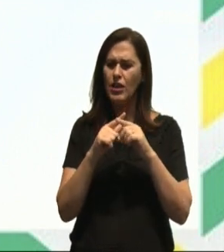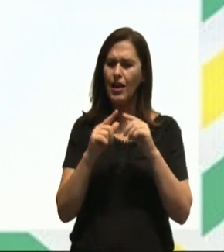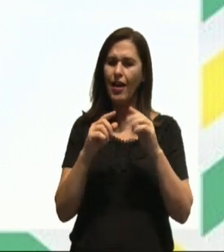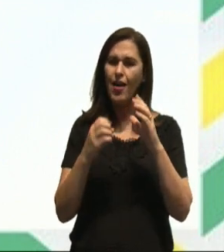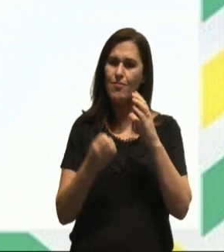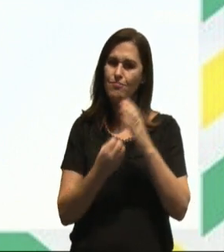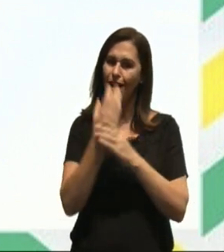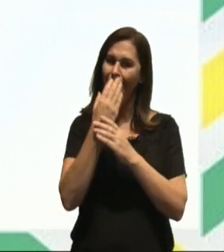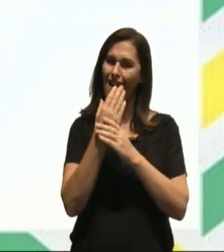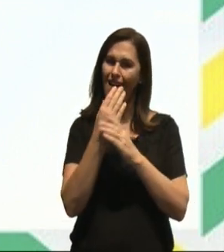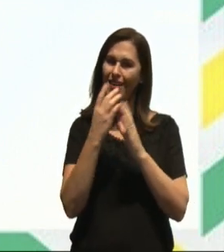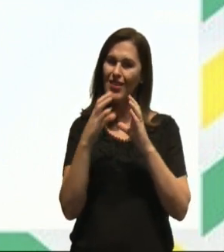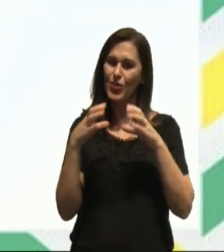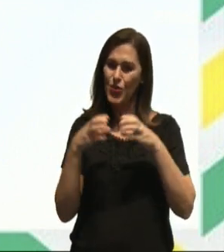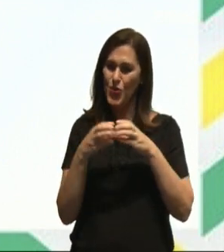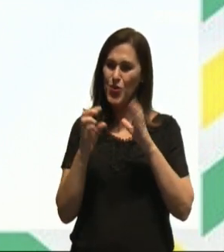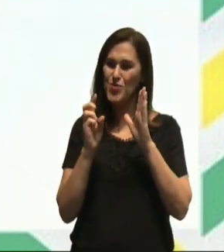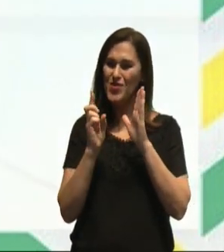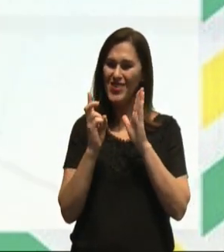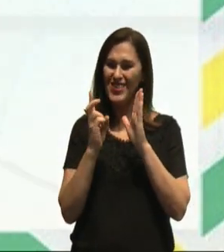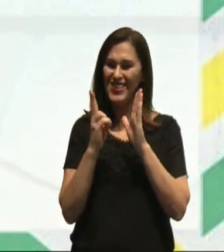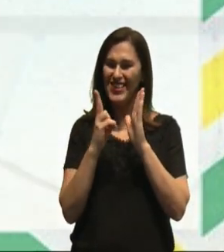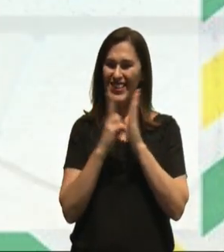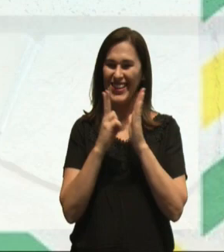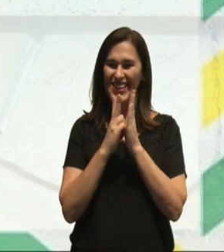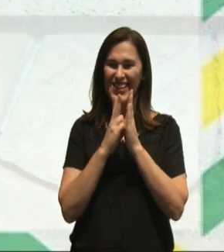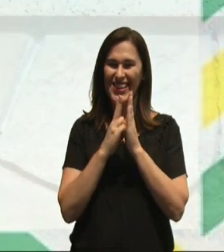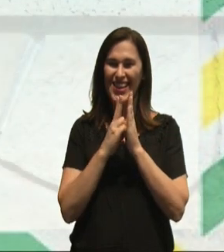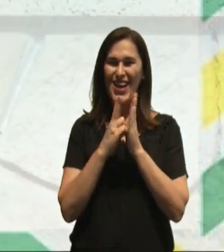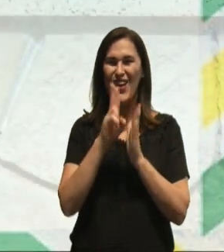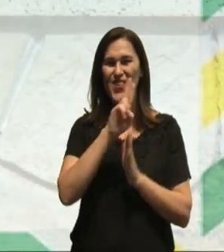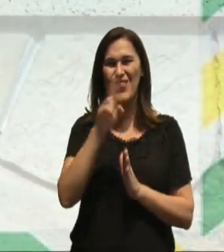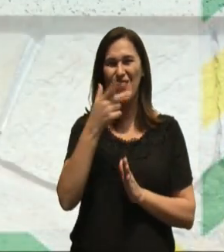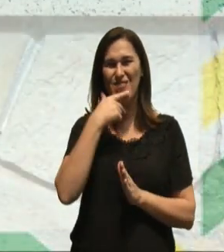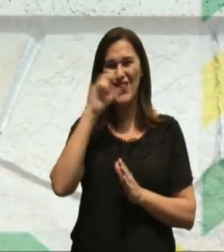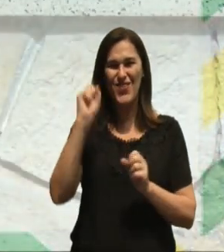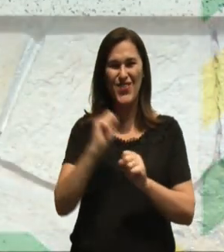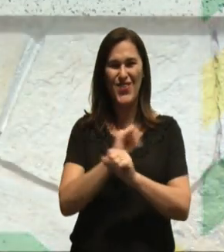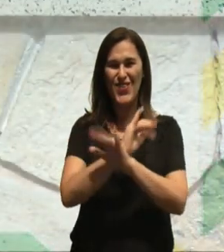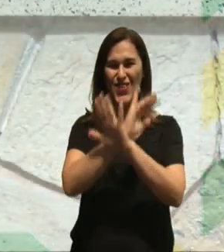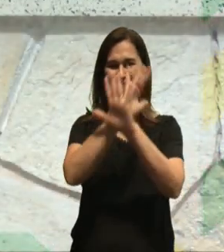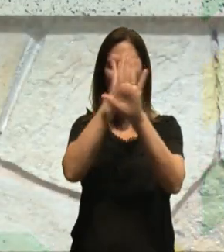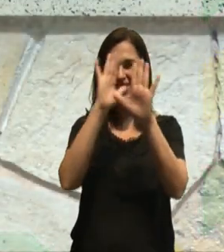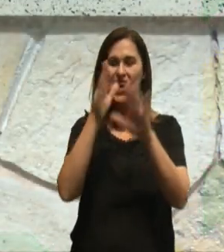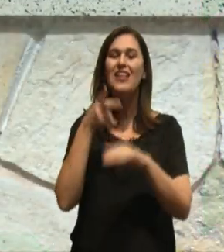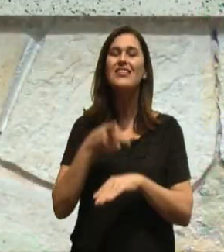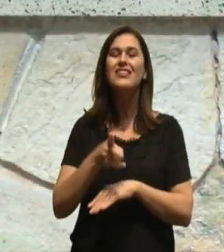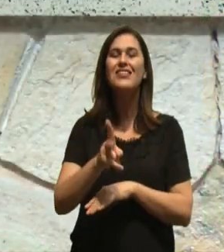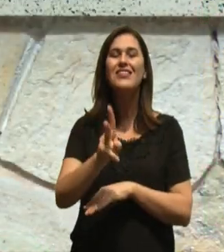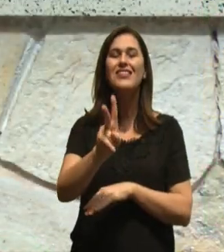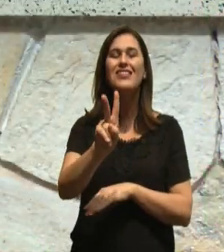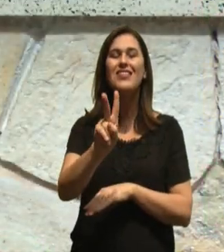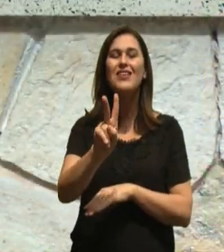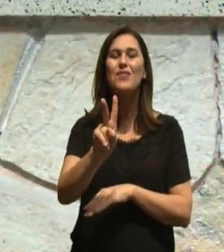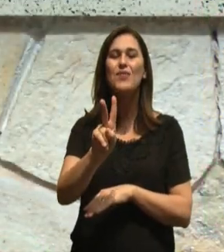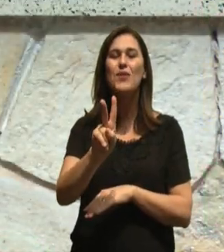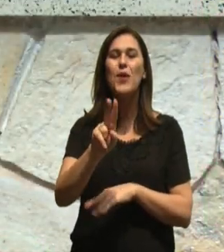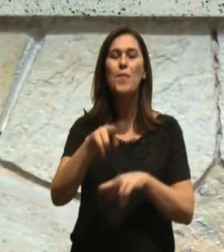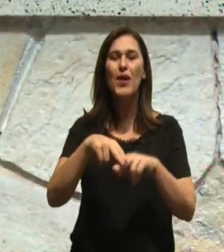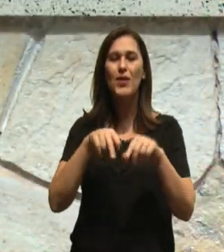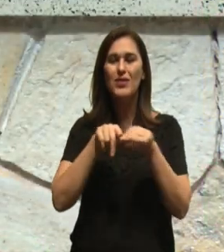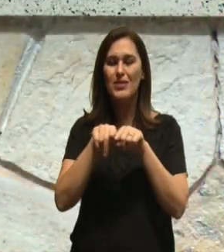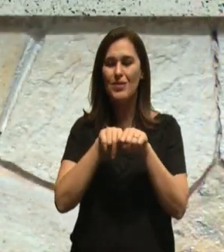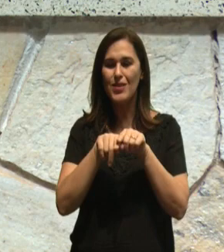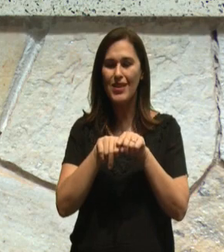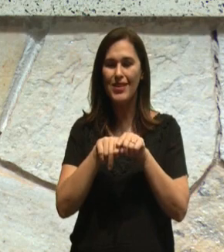festa muito grande ali naquela região, e o nome do Senhor foi ali glorificado e continuará sendo por meio daqueles irmãos